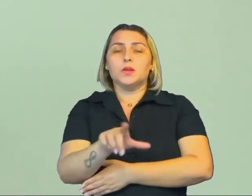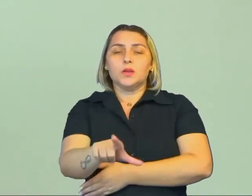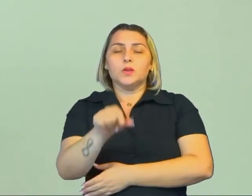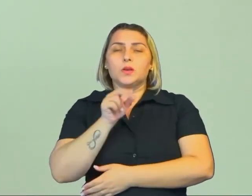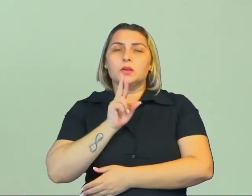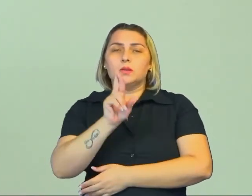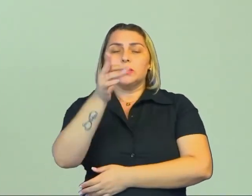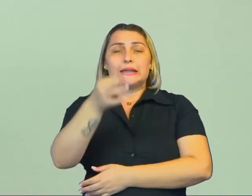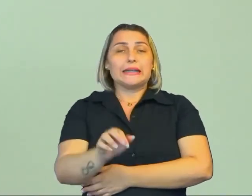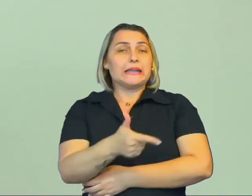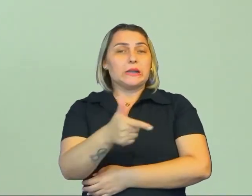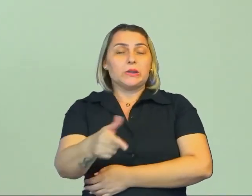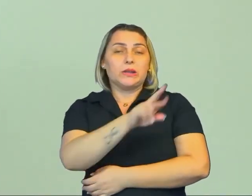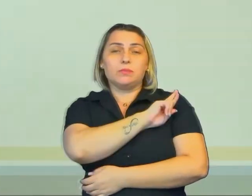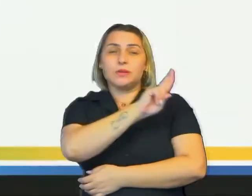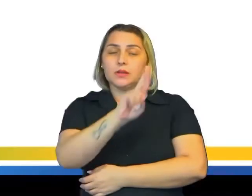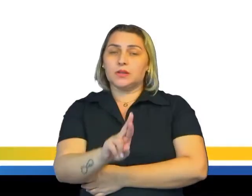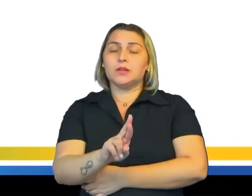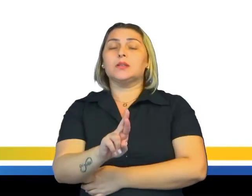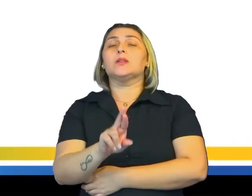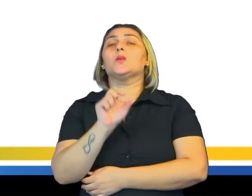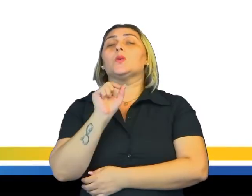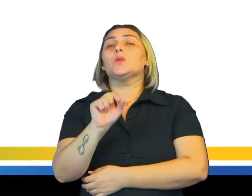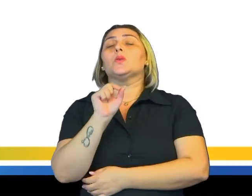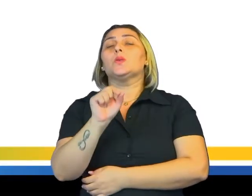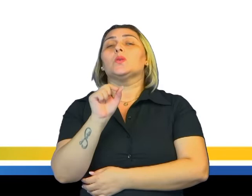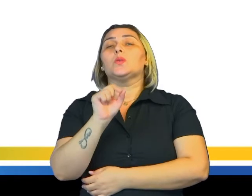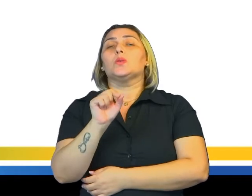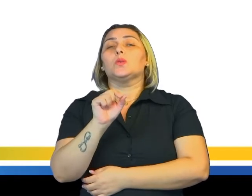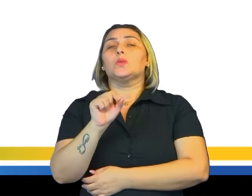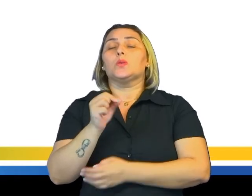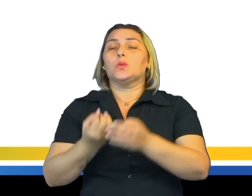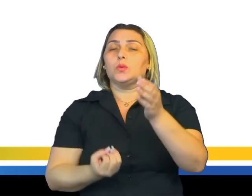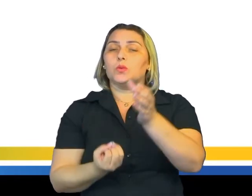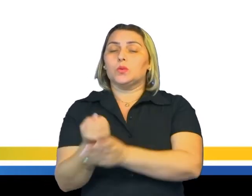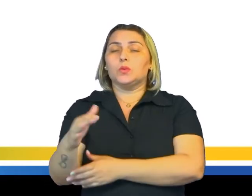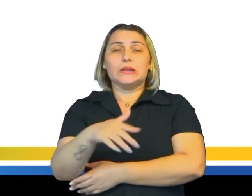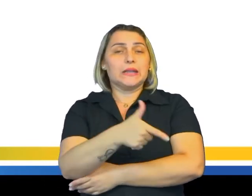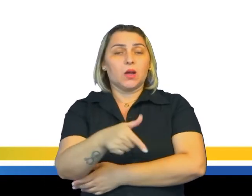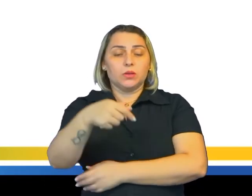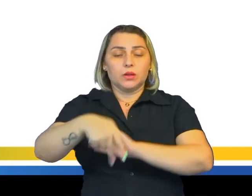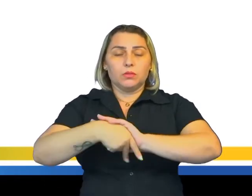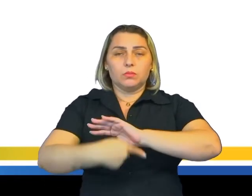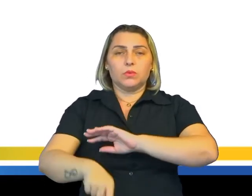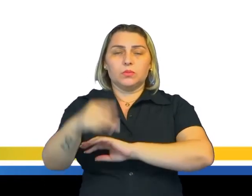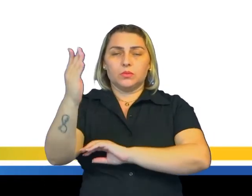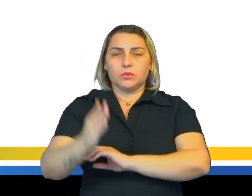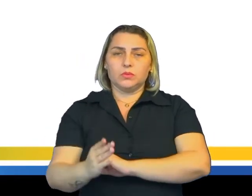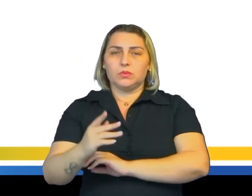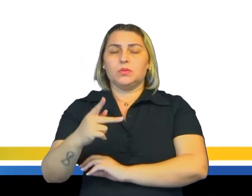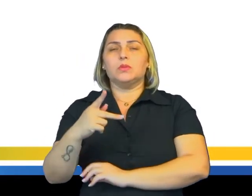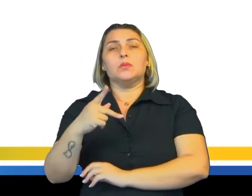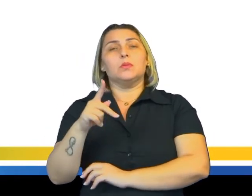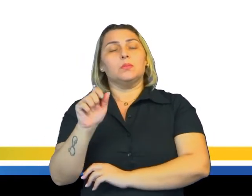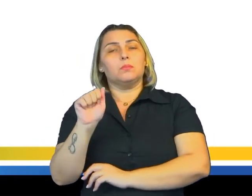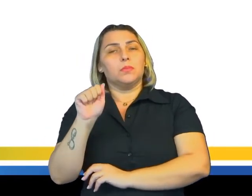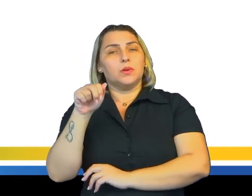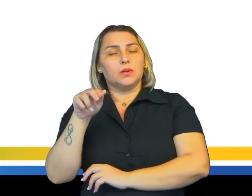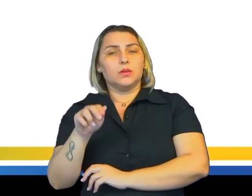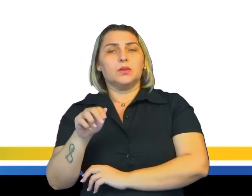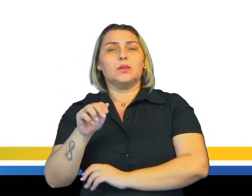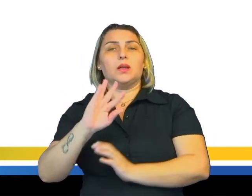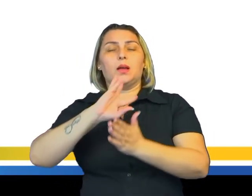alternativa que não representa um bioma brasileiro, que não tem no Brasil. Será que é o Pampa? Será